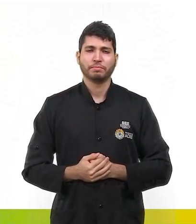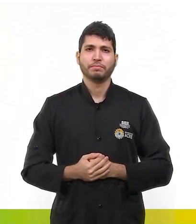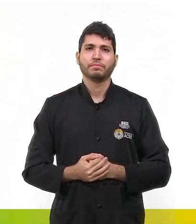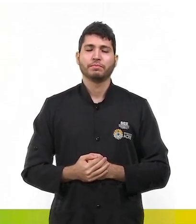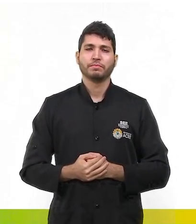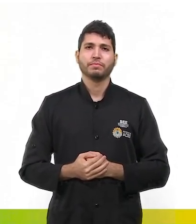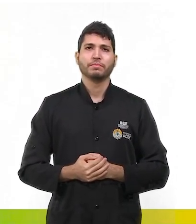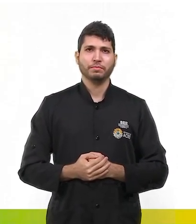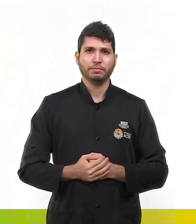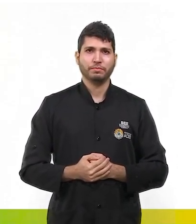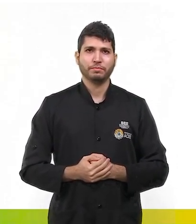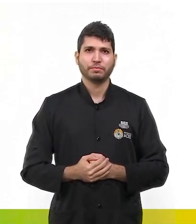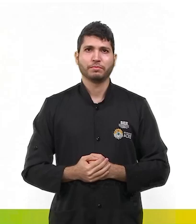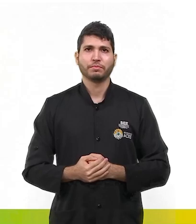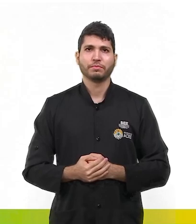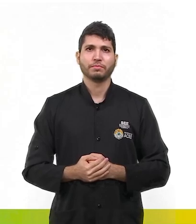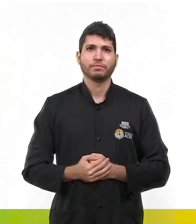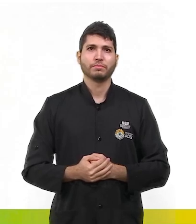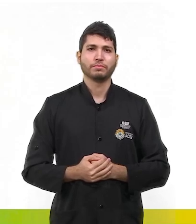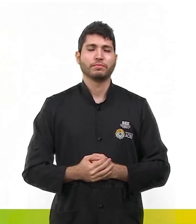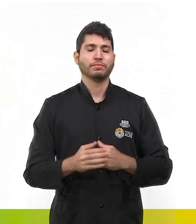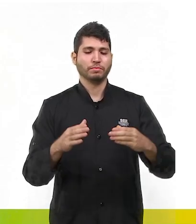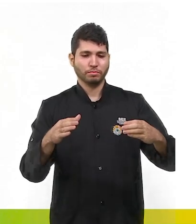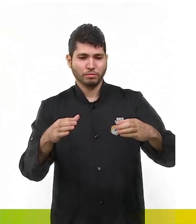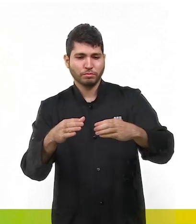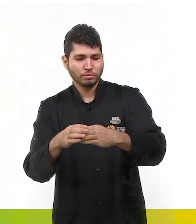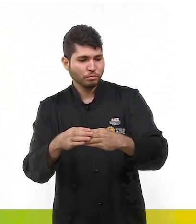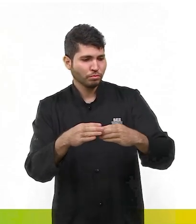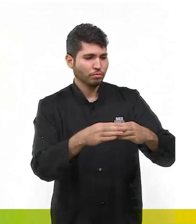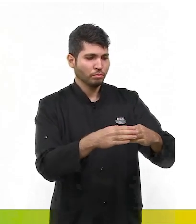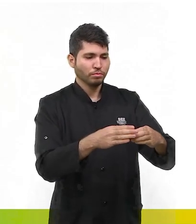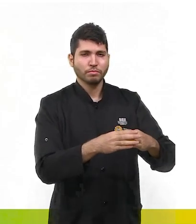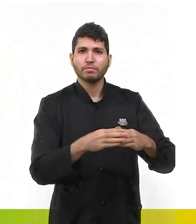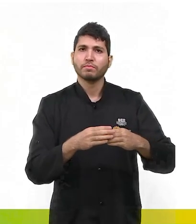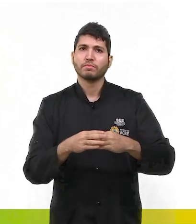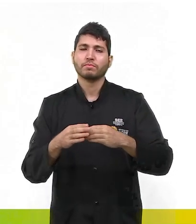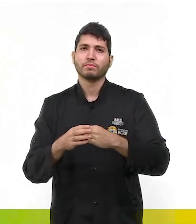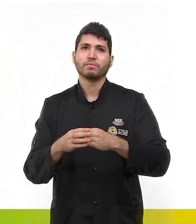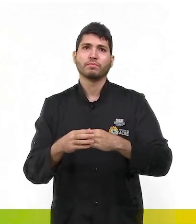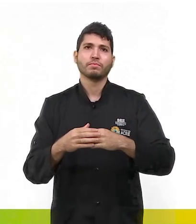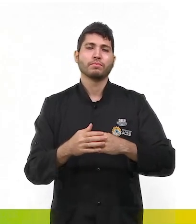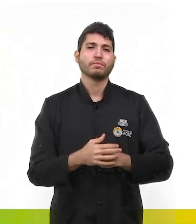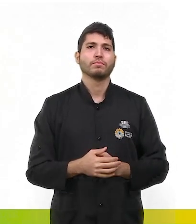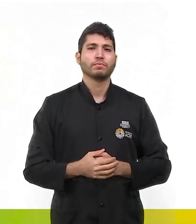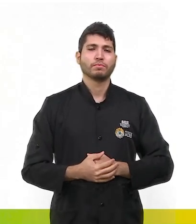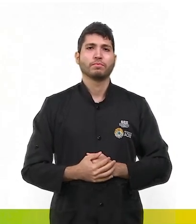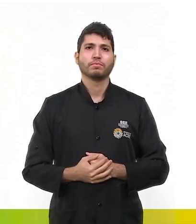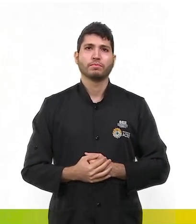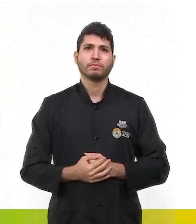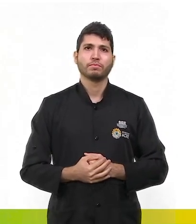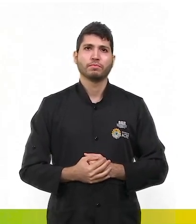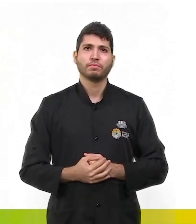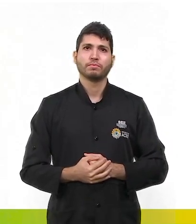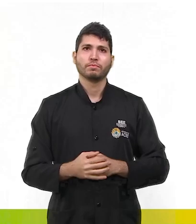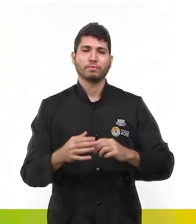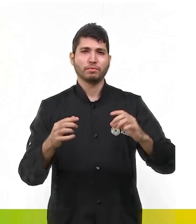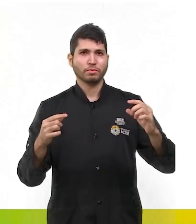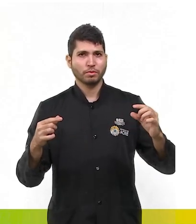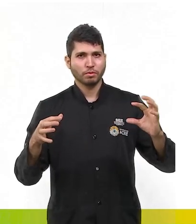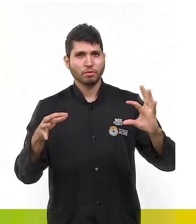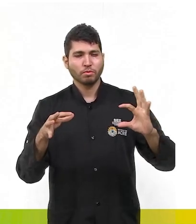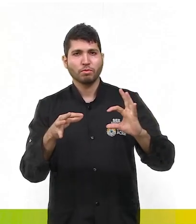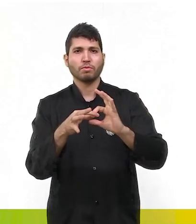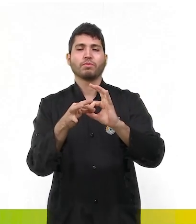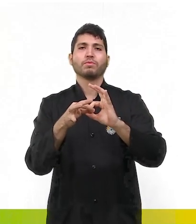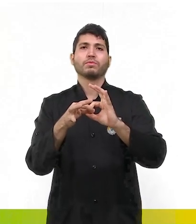pode deixar de falar na conectividade. O que é a conectividade, pessoal? É justamente o uso das redes sociais e